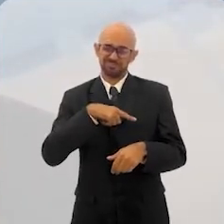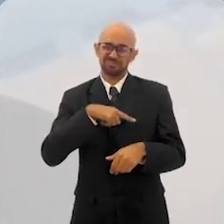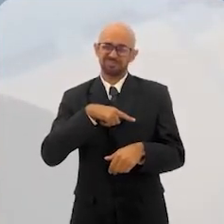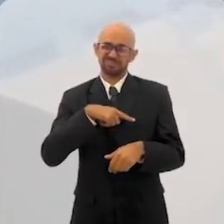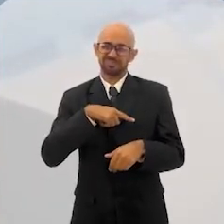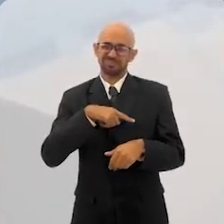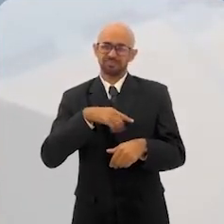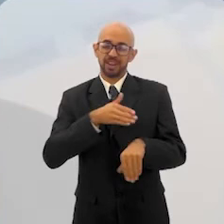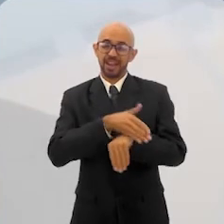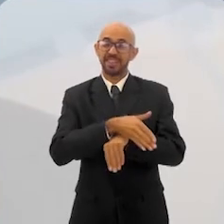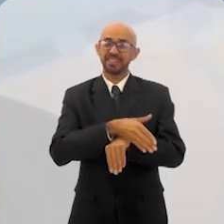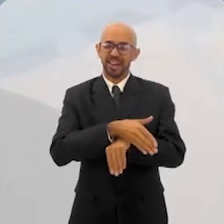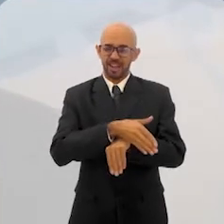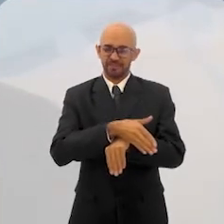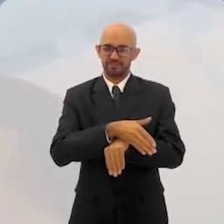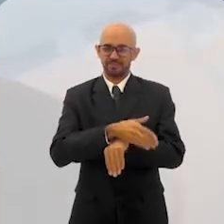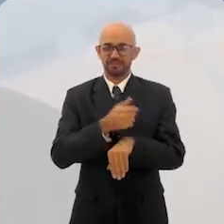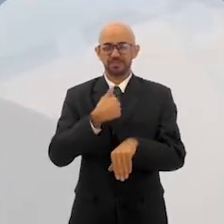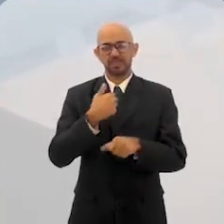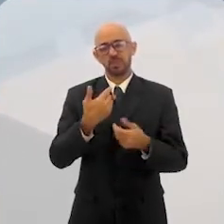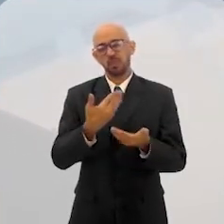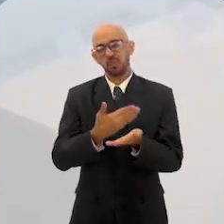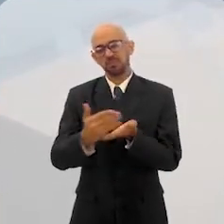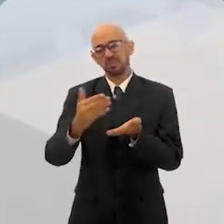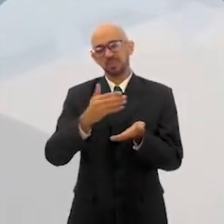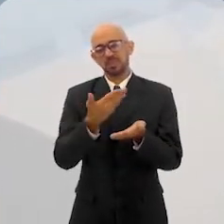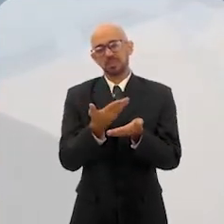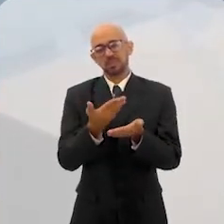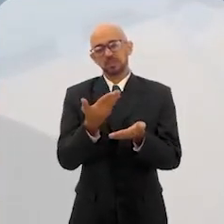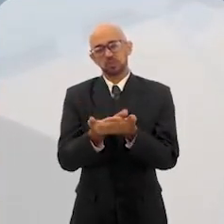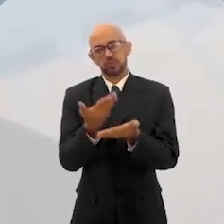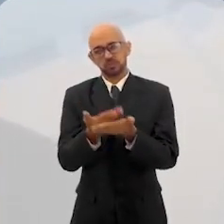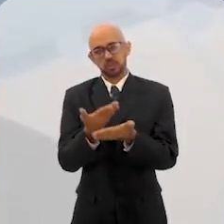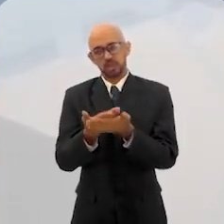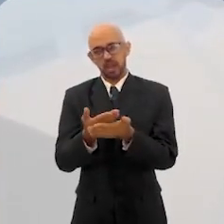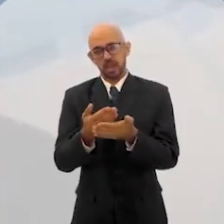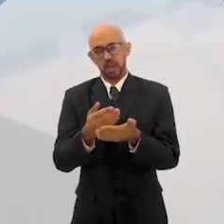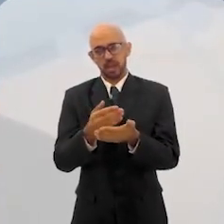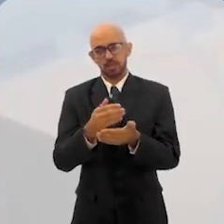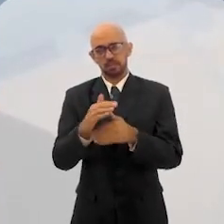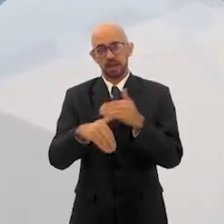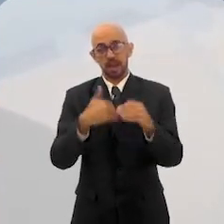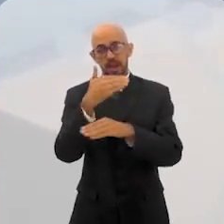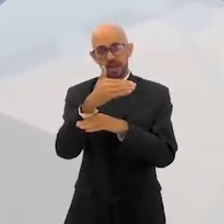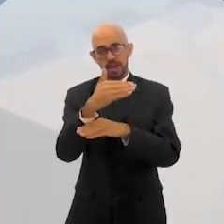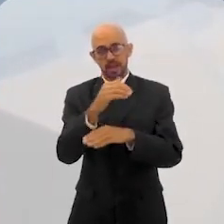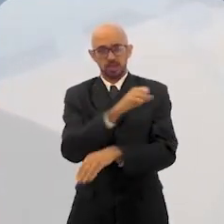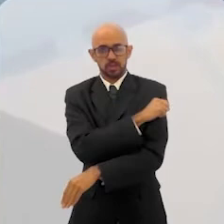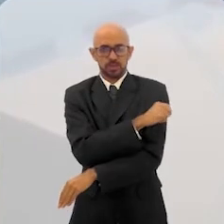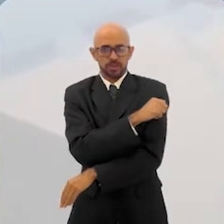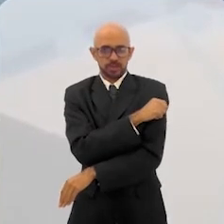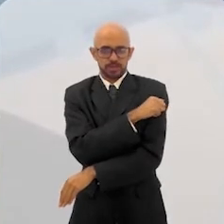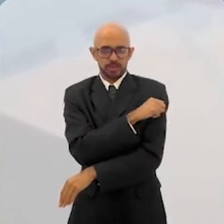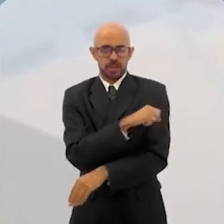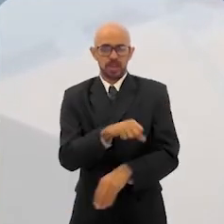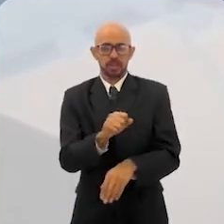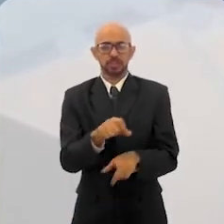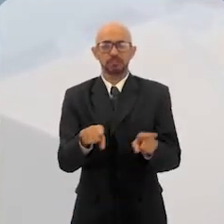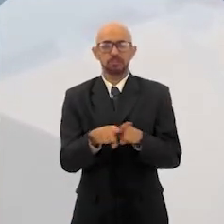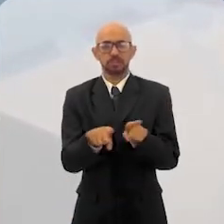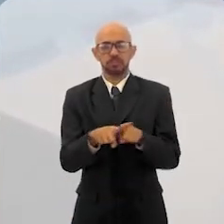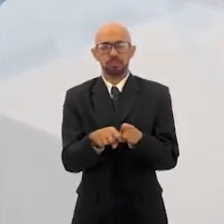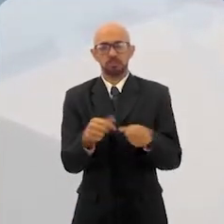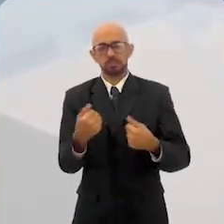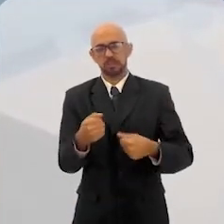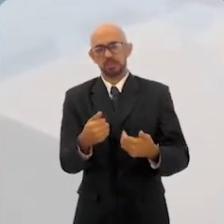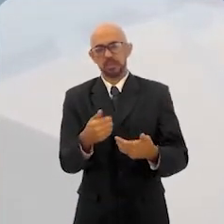provas. Né? Então, eu tive que começar a estudar para além de fazer o último ano, né, do ensino